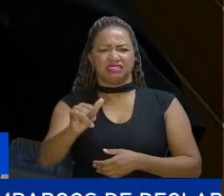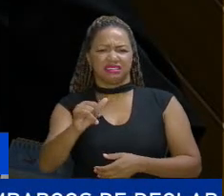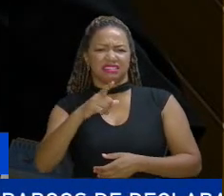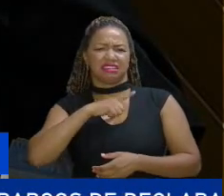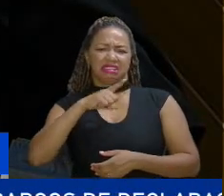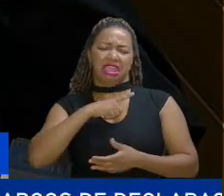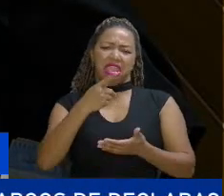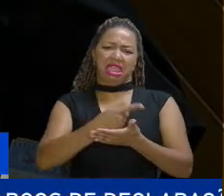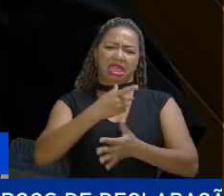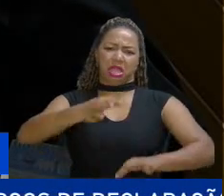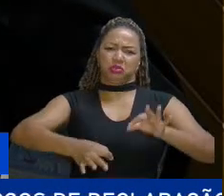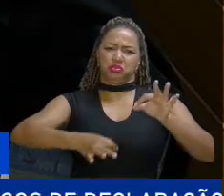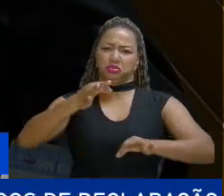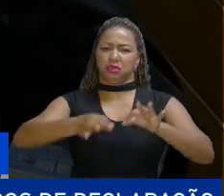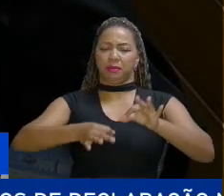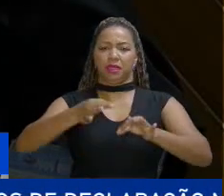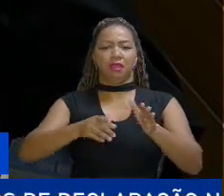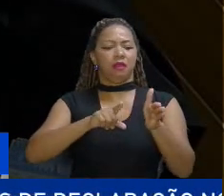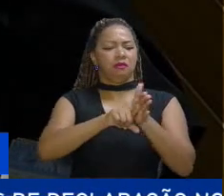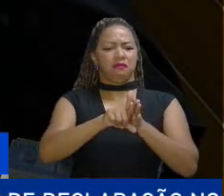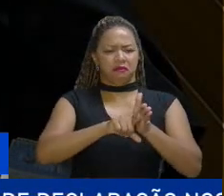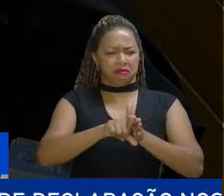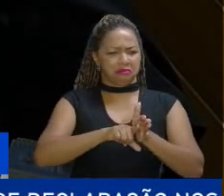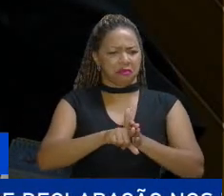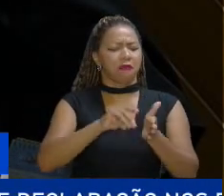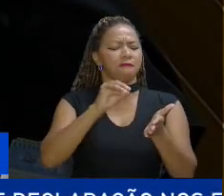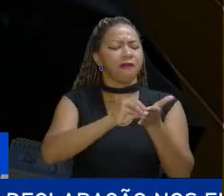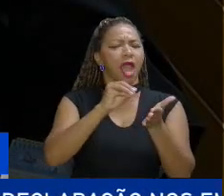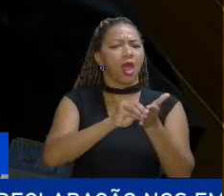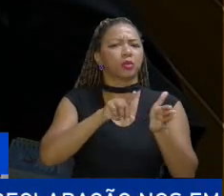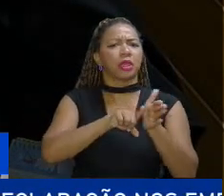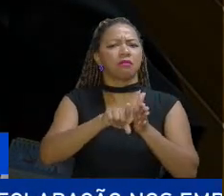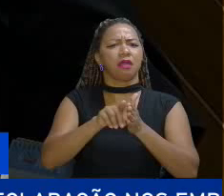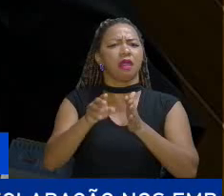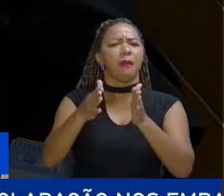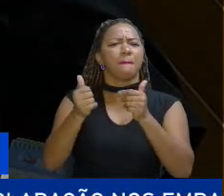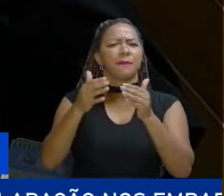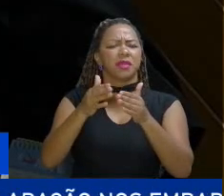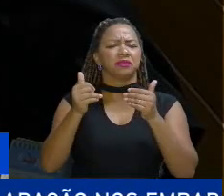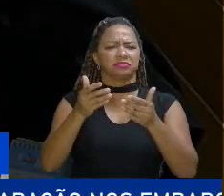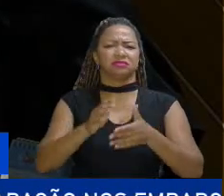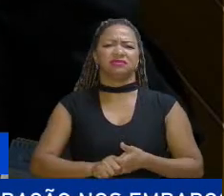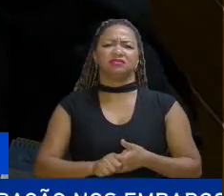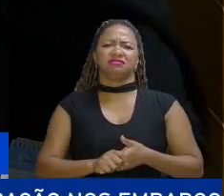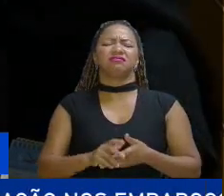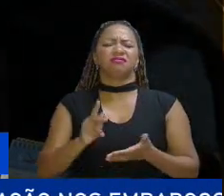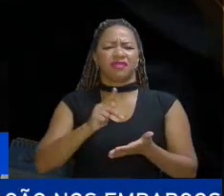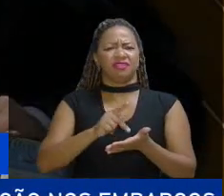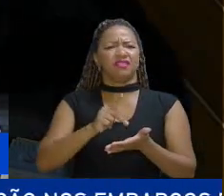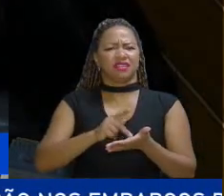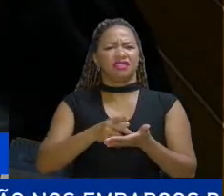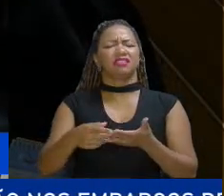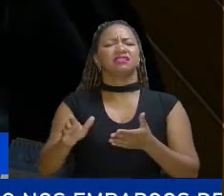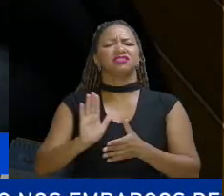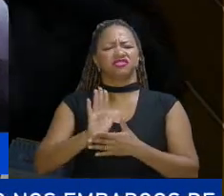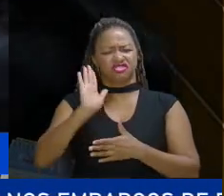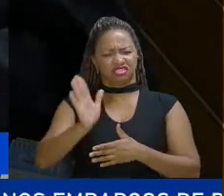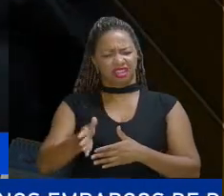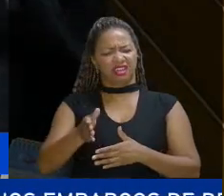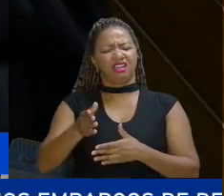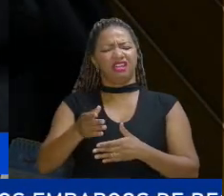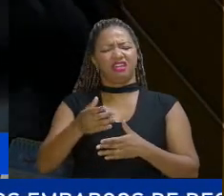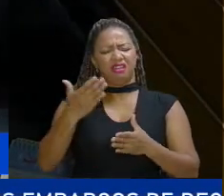teria deixado de analisar os pedidos de chamamento ao feito à ordem, quando, na verdade, a própria